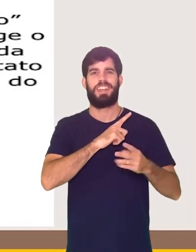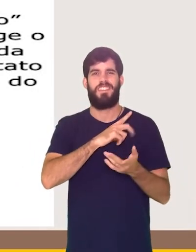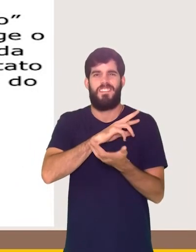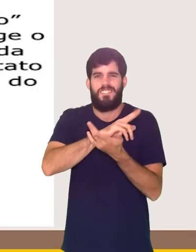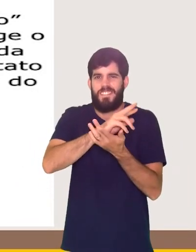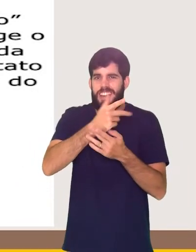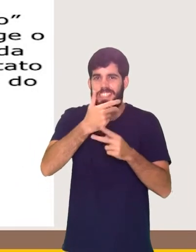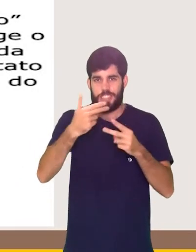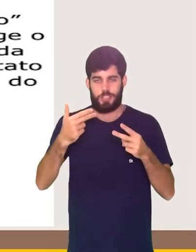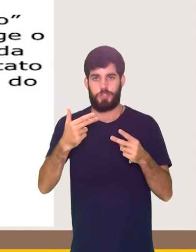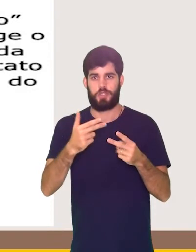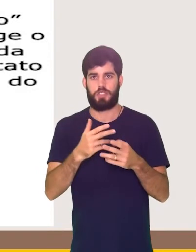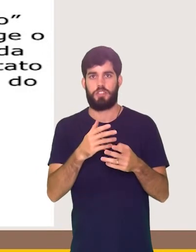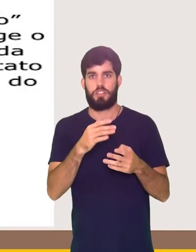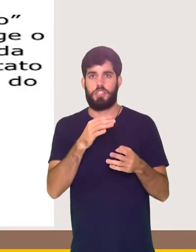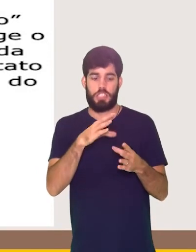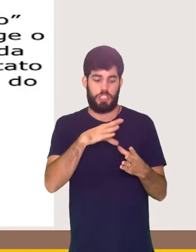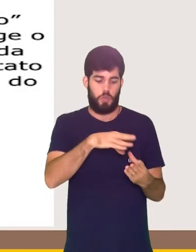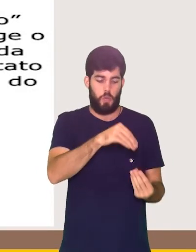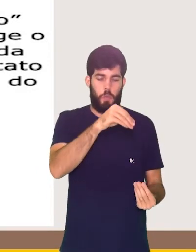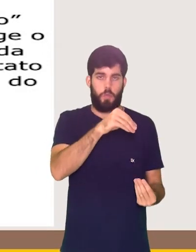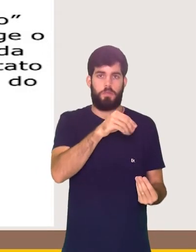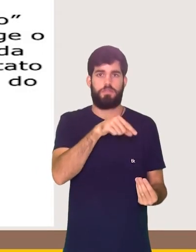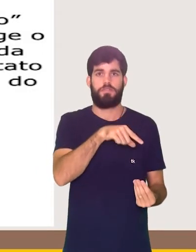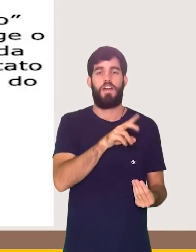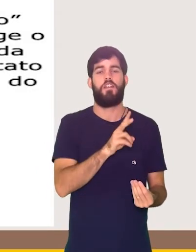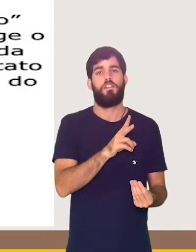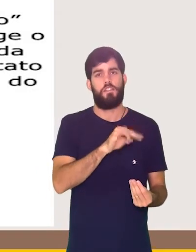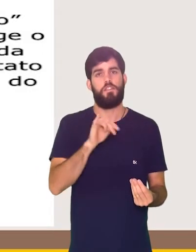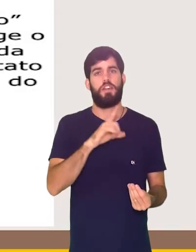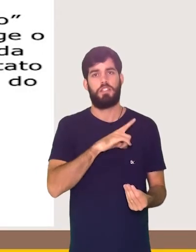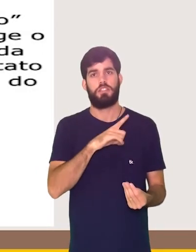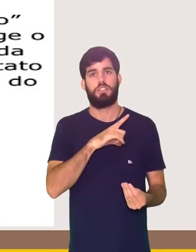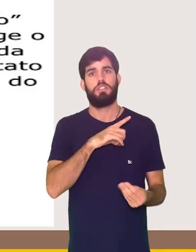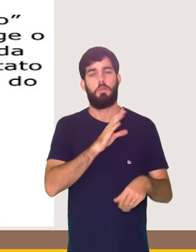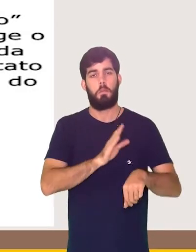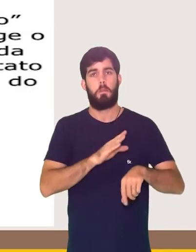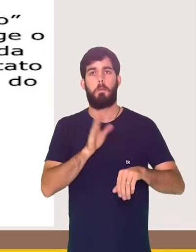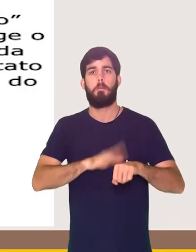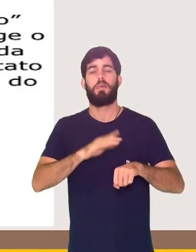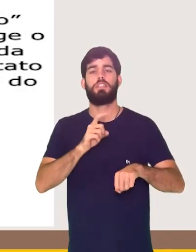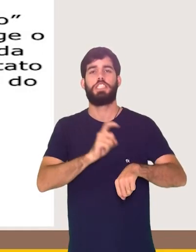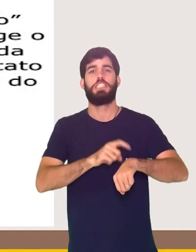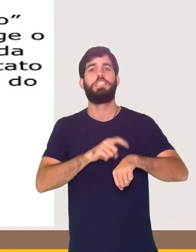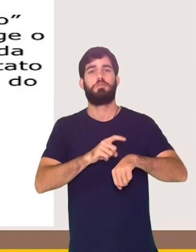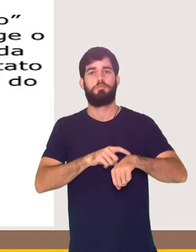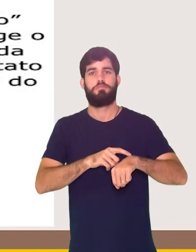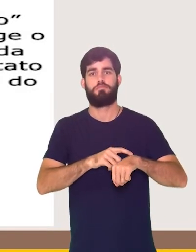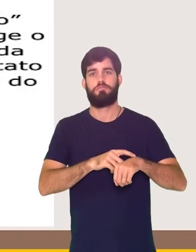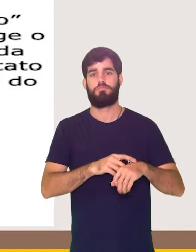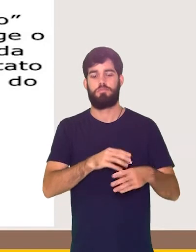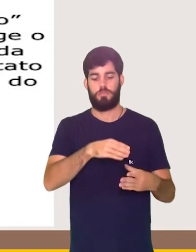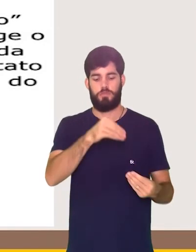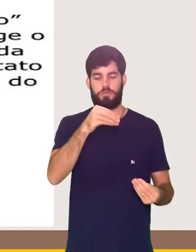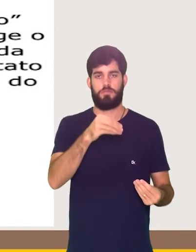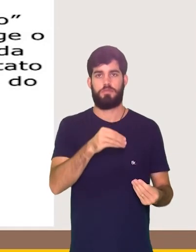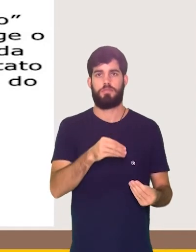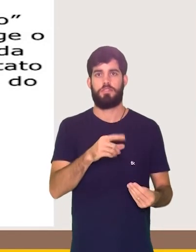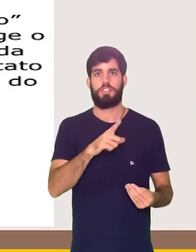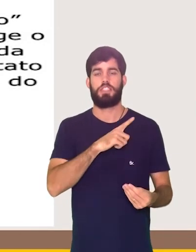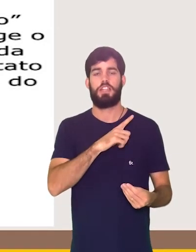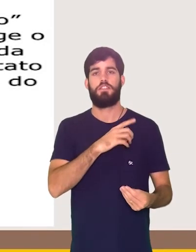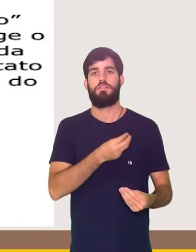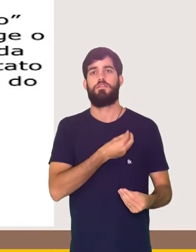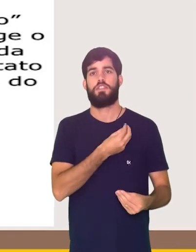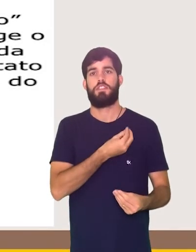Então, se o produto não tem o ar, ele vai ter maior conservação. Então, o café, quando embalado a vácuo, tem uma vida